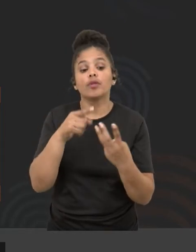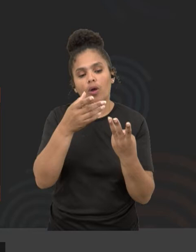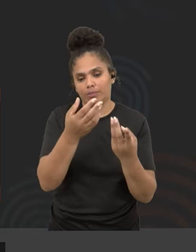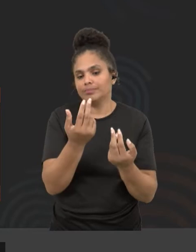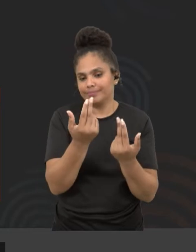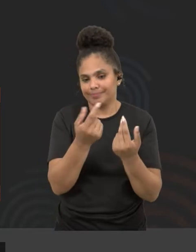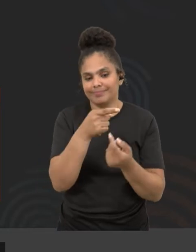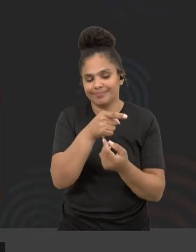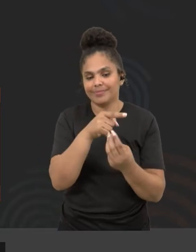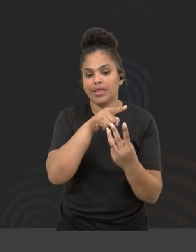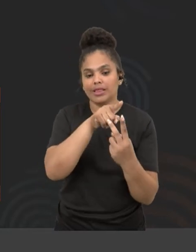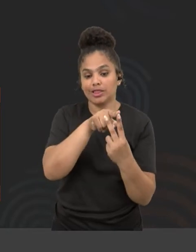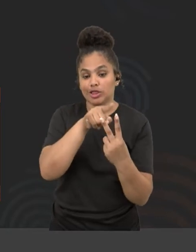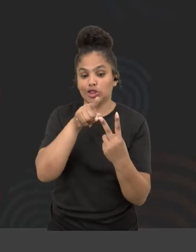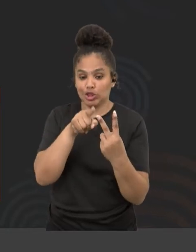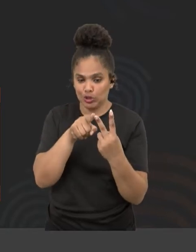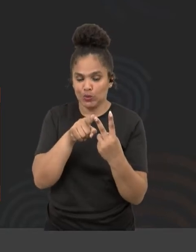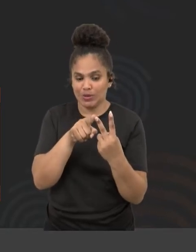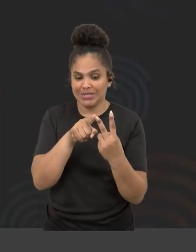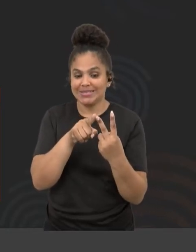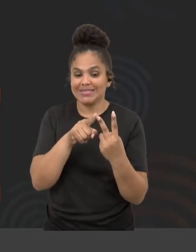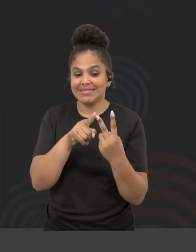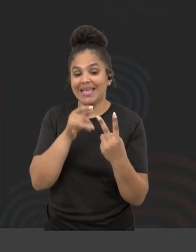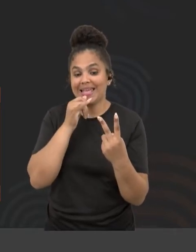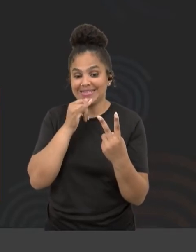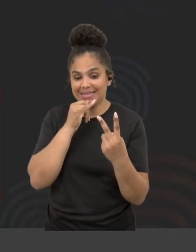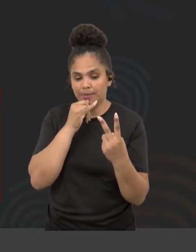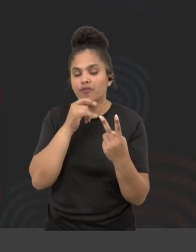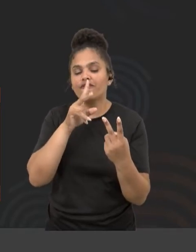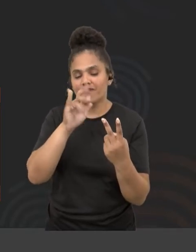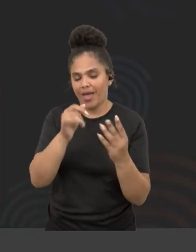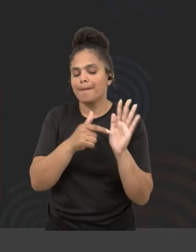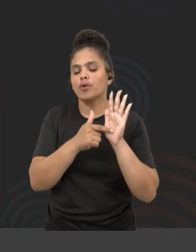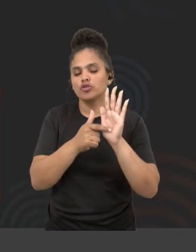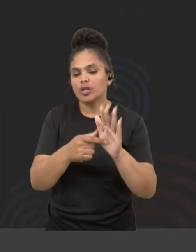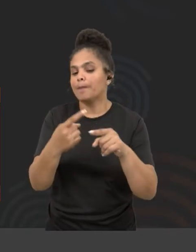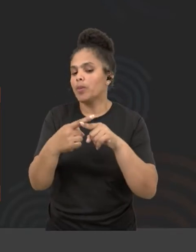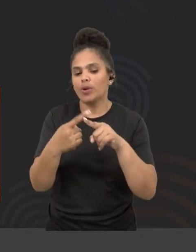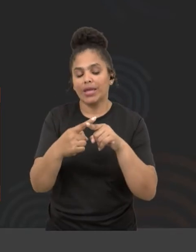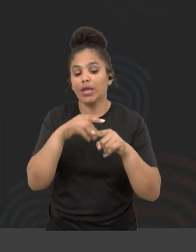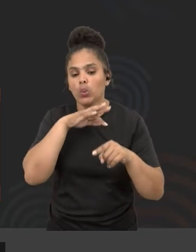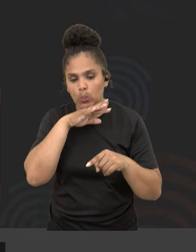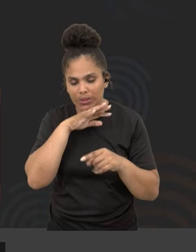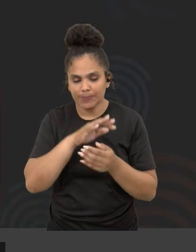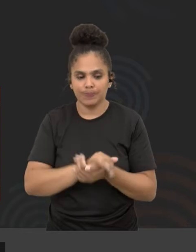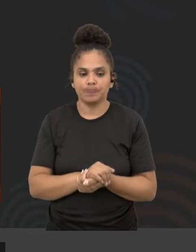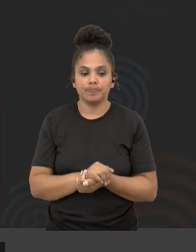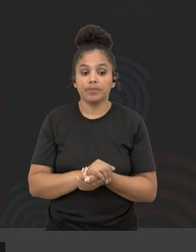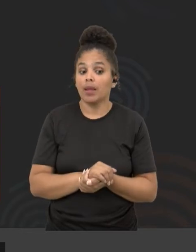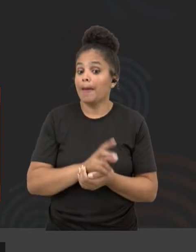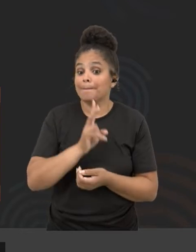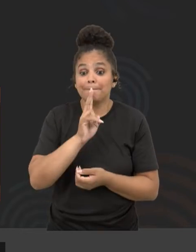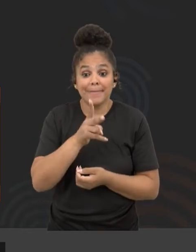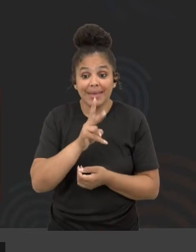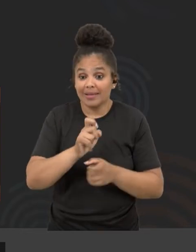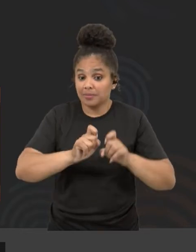esse outro exemplo que mostra muito por que isso, né? No primeiro exemplo, a gente está vendo a mesma